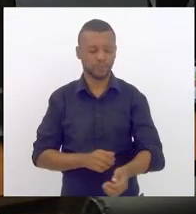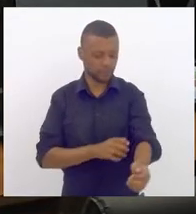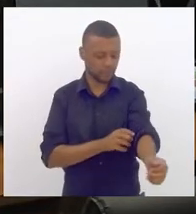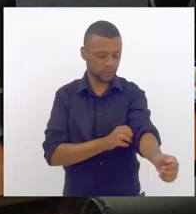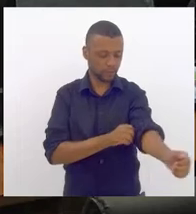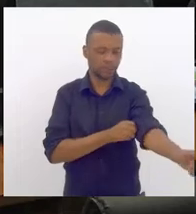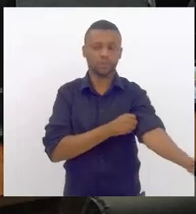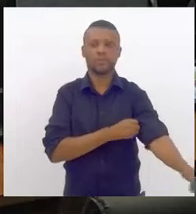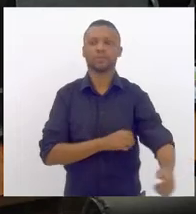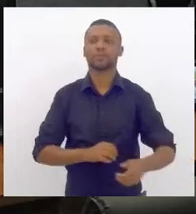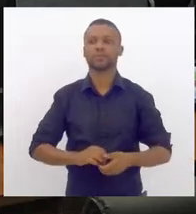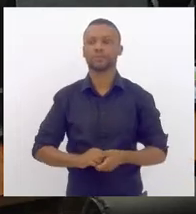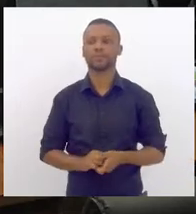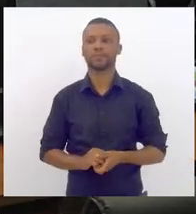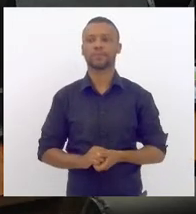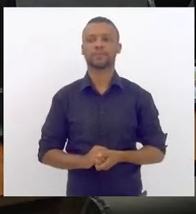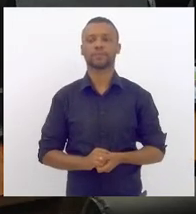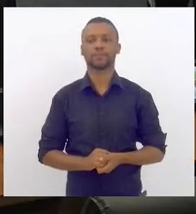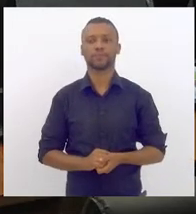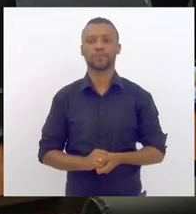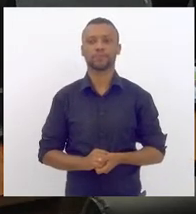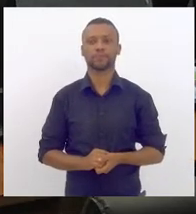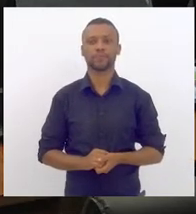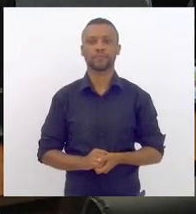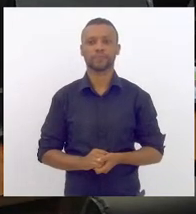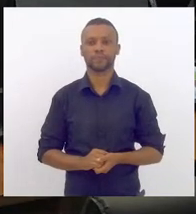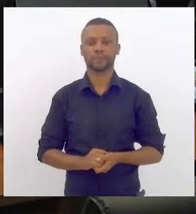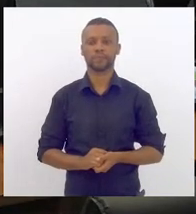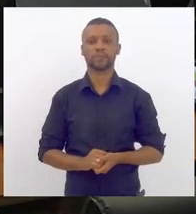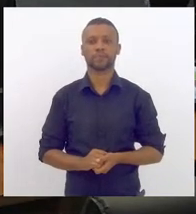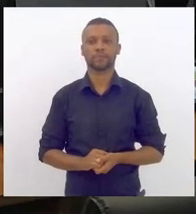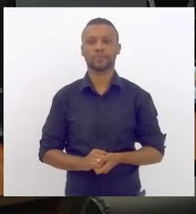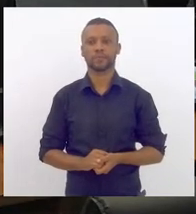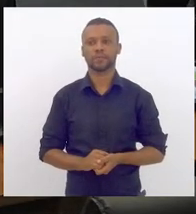É o parecer, senhora presidente.